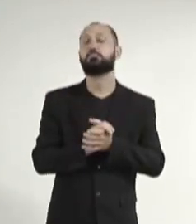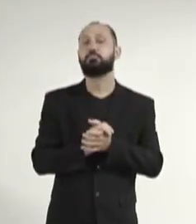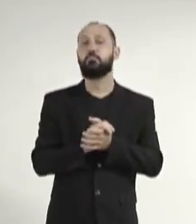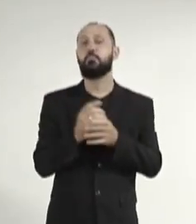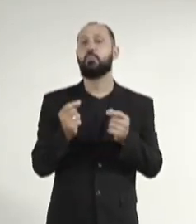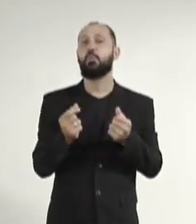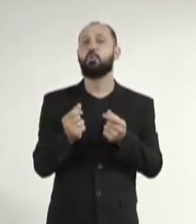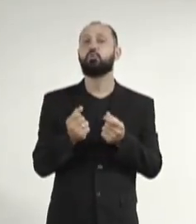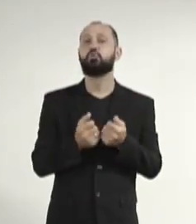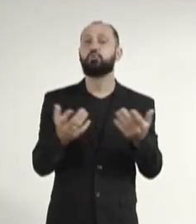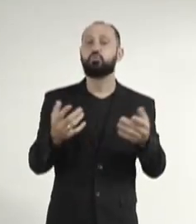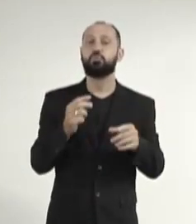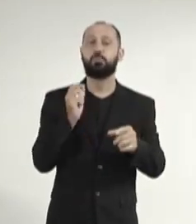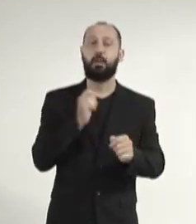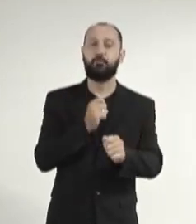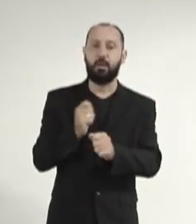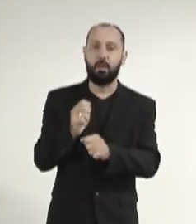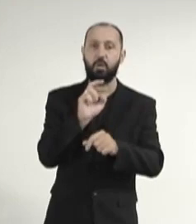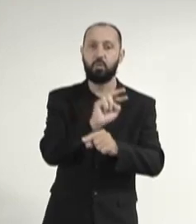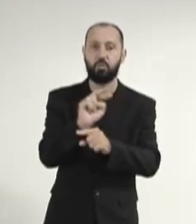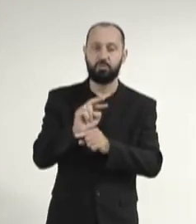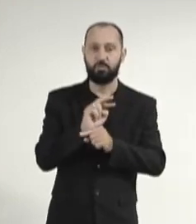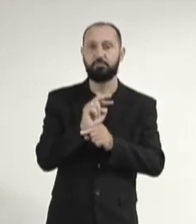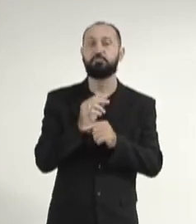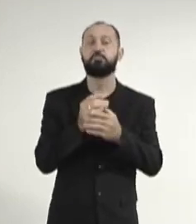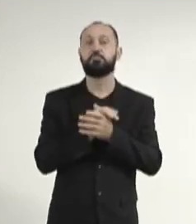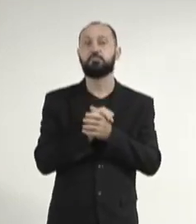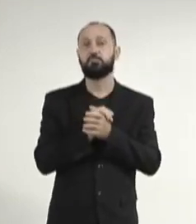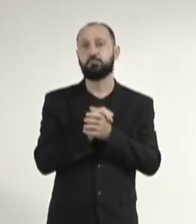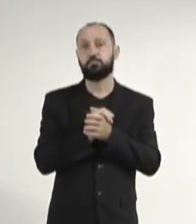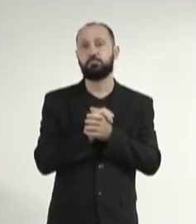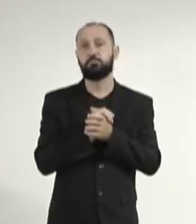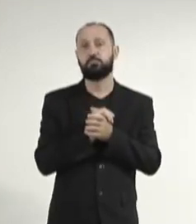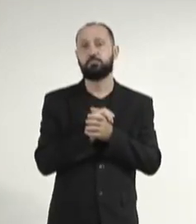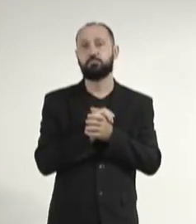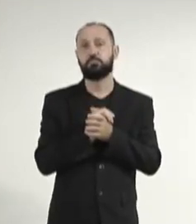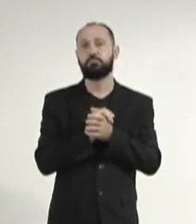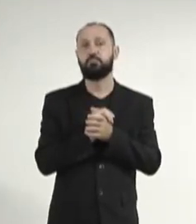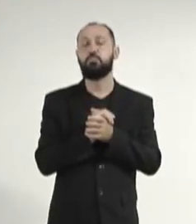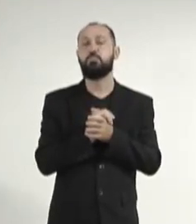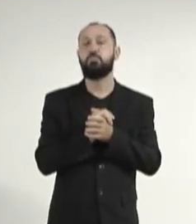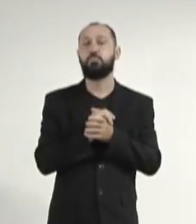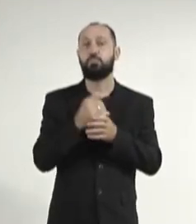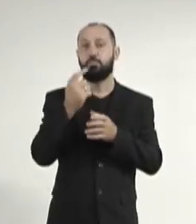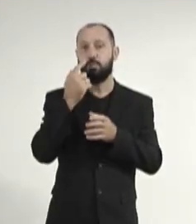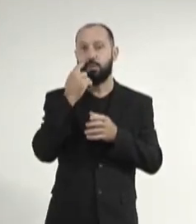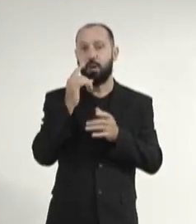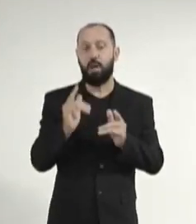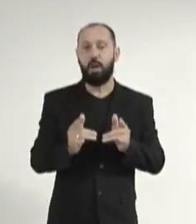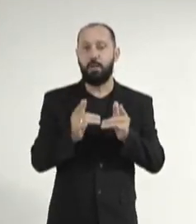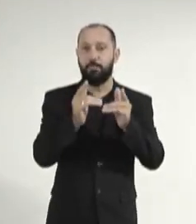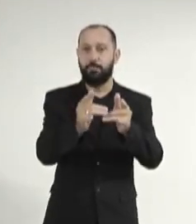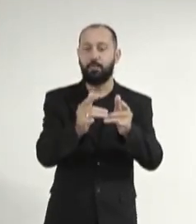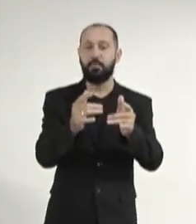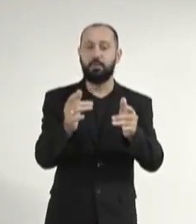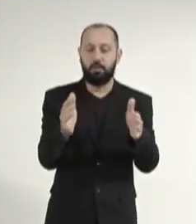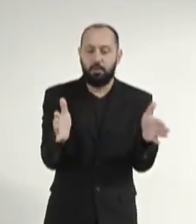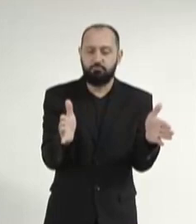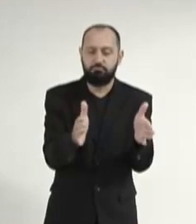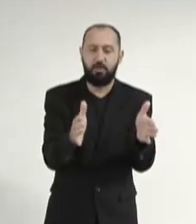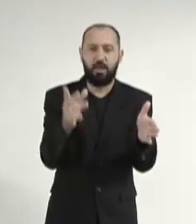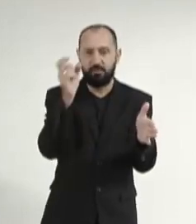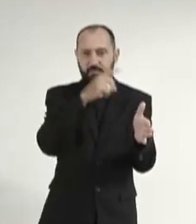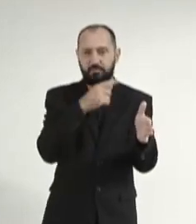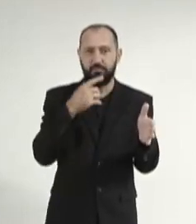os custos de manutenção. E, além disso, a estreiteza da ponte dificulta a passagem